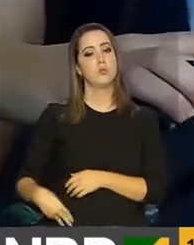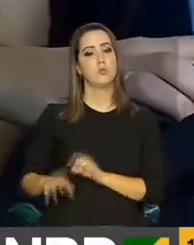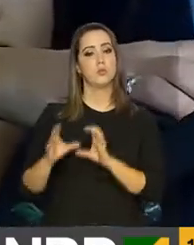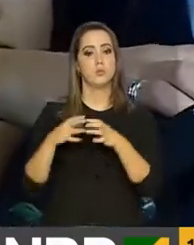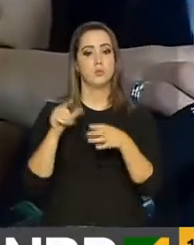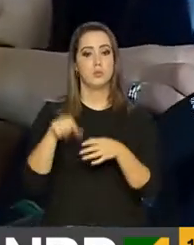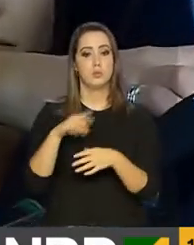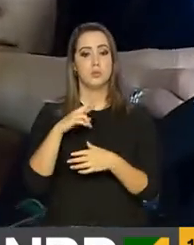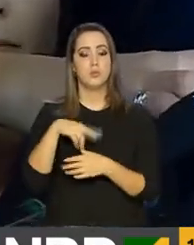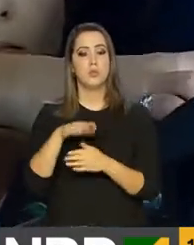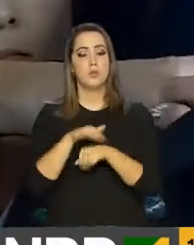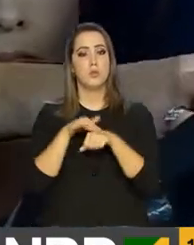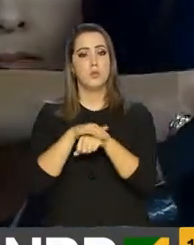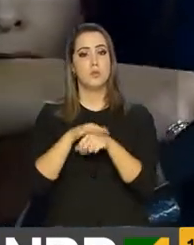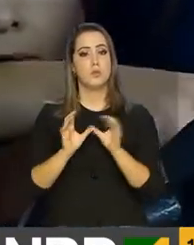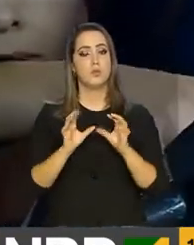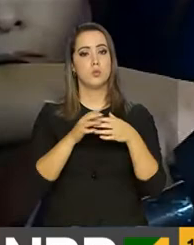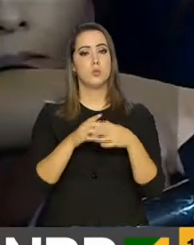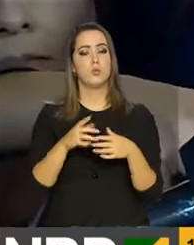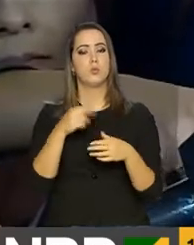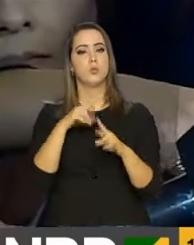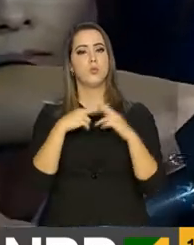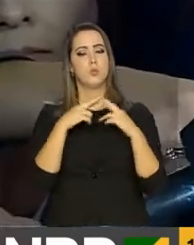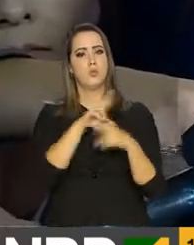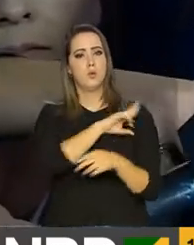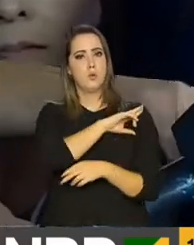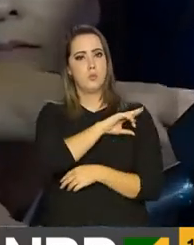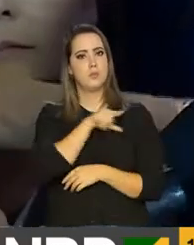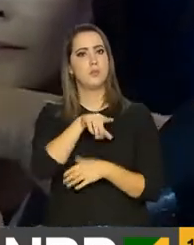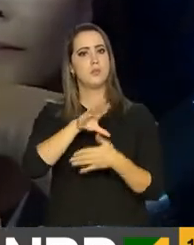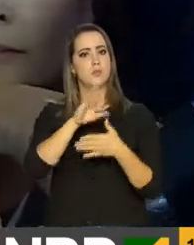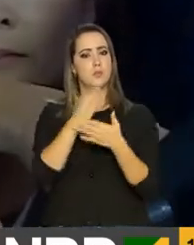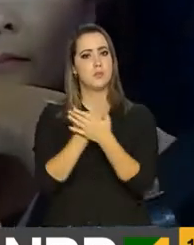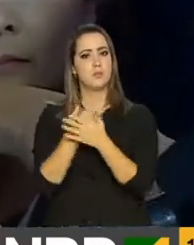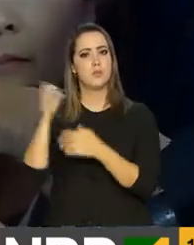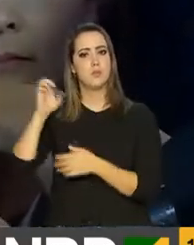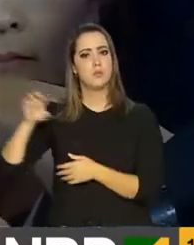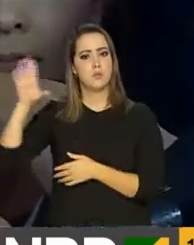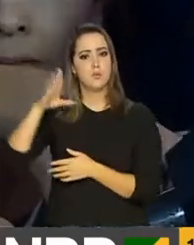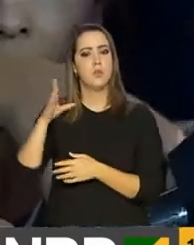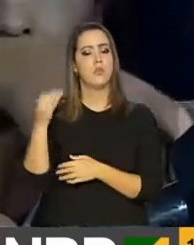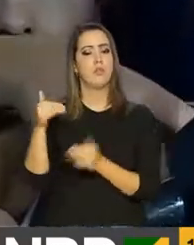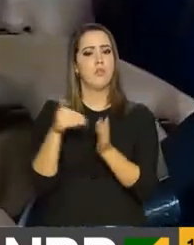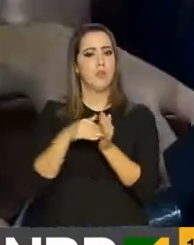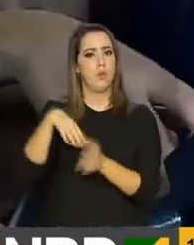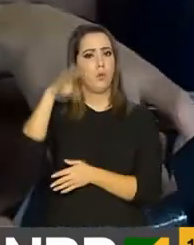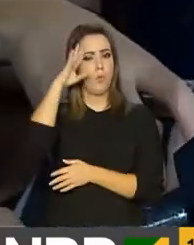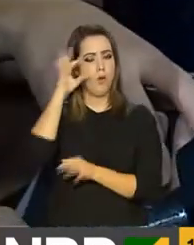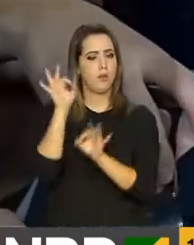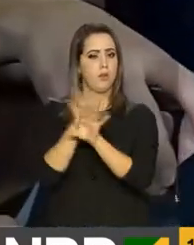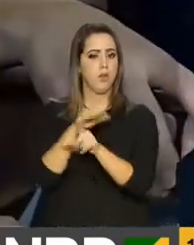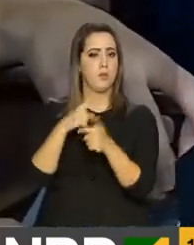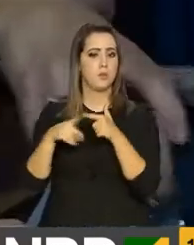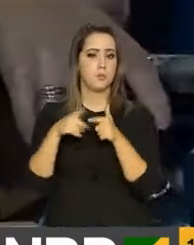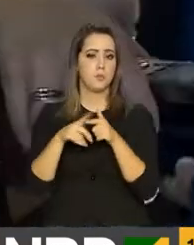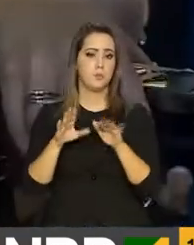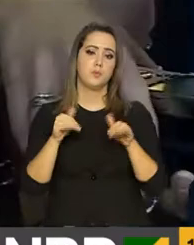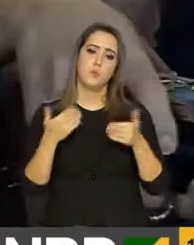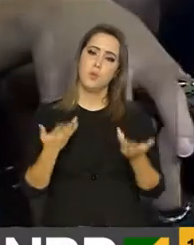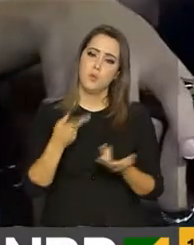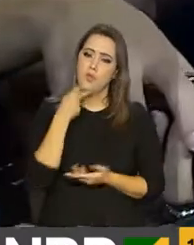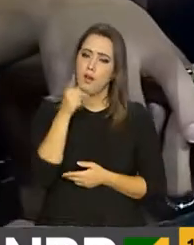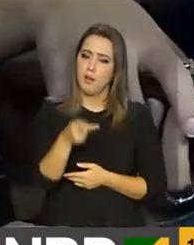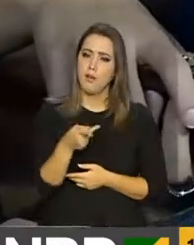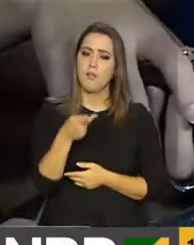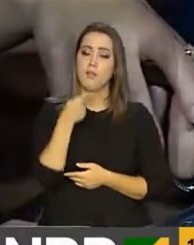conversando com os representantes da União Europeia e os demais ministros, quem sabe até quarta-feira consegue superar essas questões. E para não dizer que não